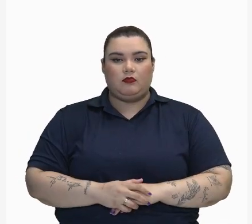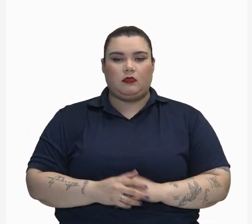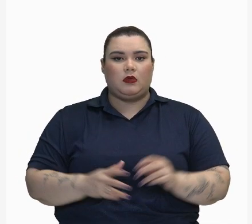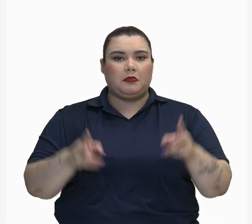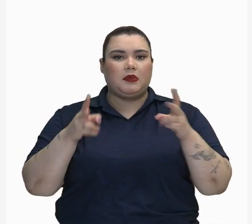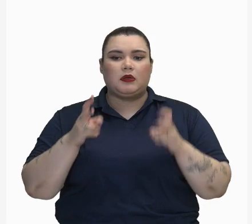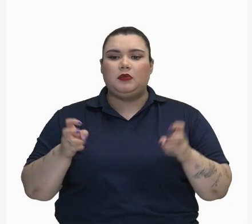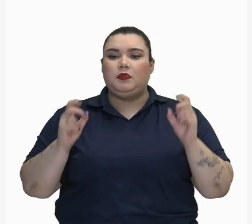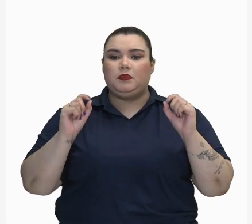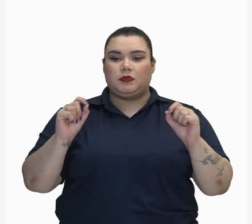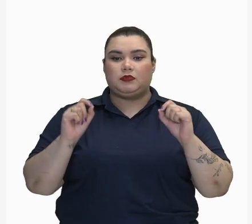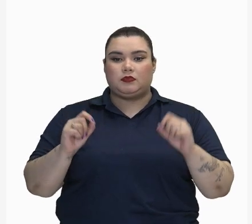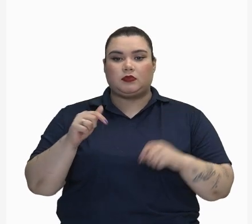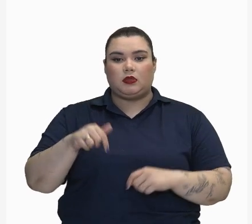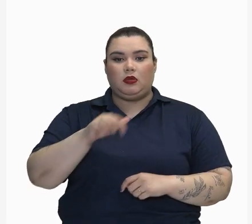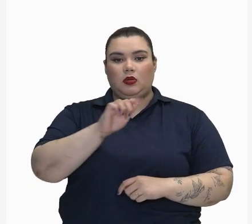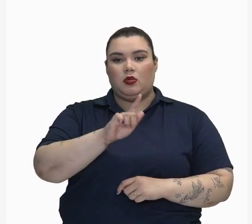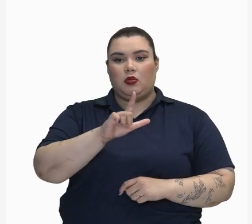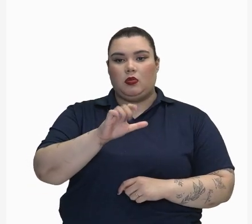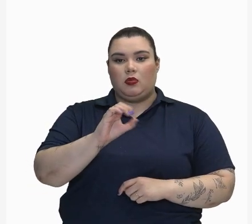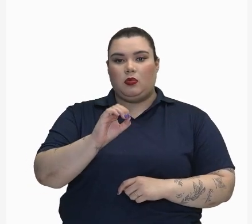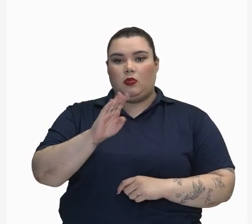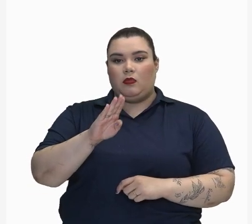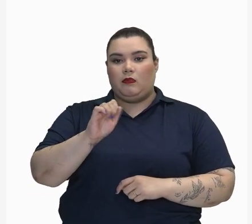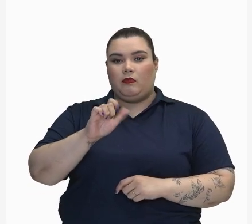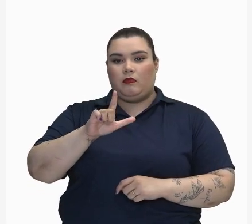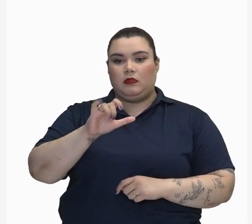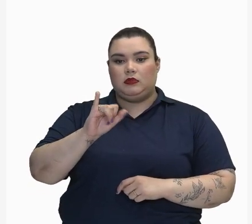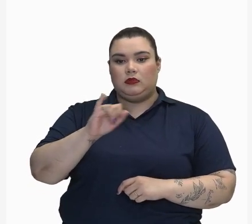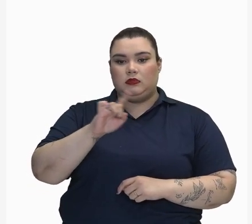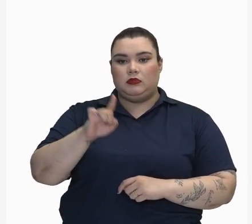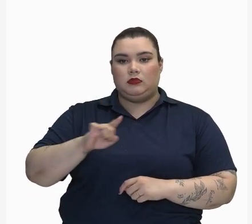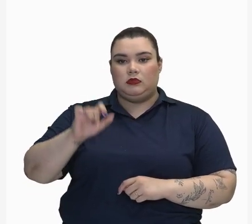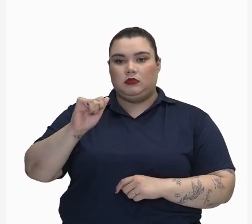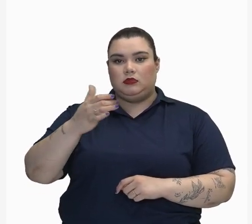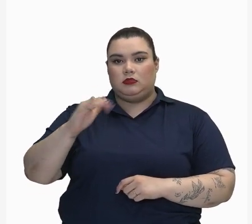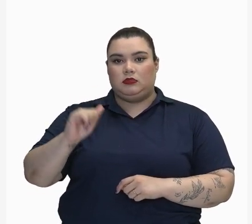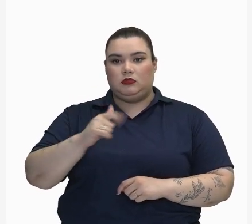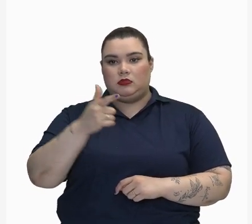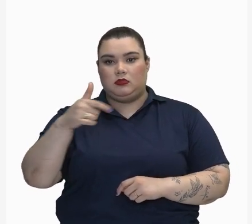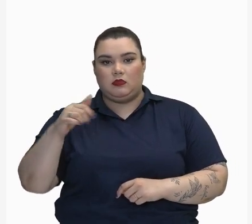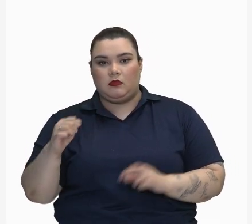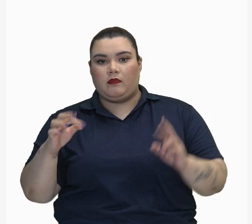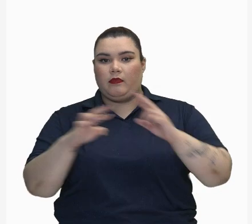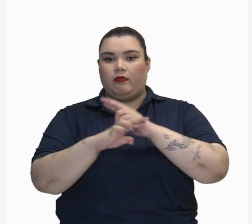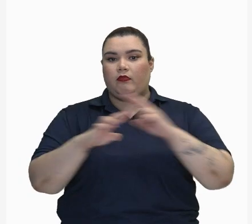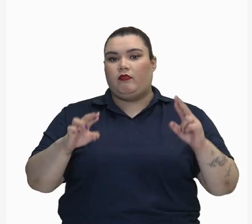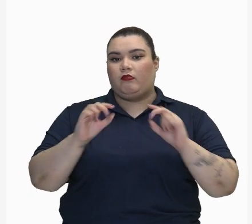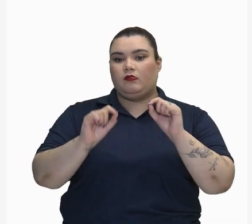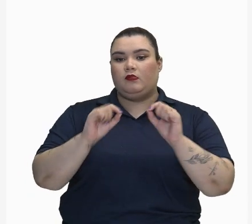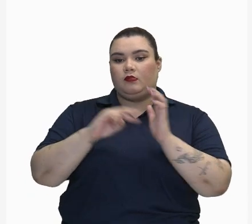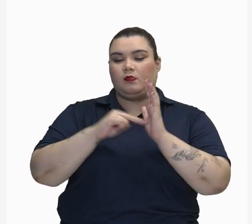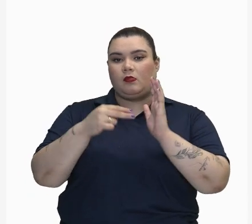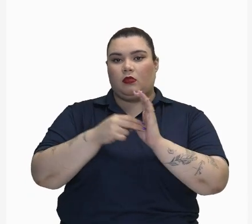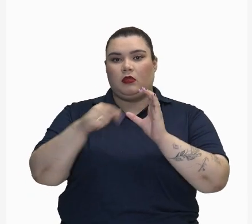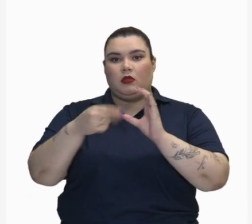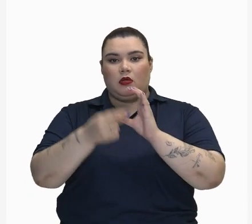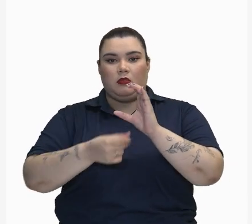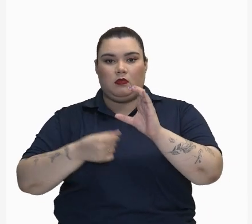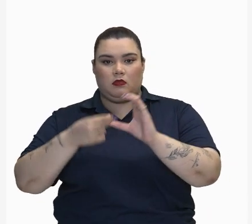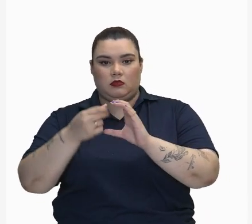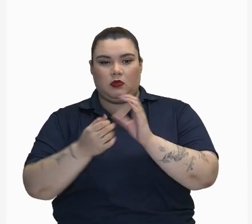então? A globalização, ela vai estar relacionado ao processo capitalista. O que é o capitalismo? Se a gente começa lá